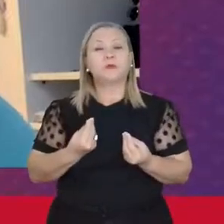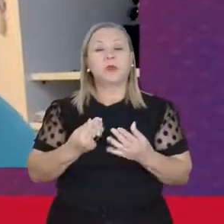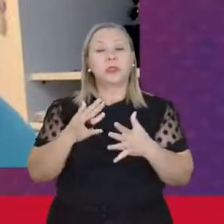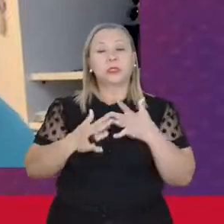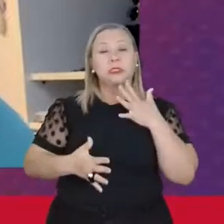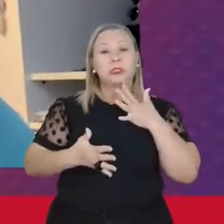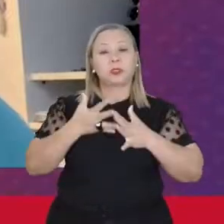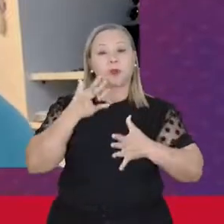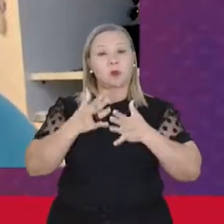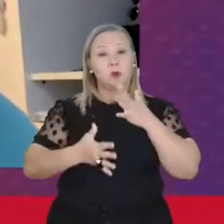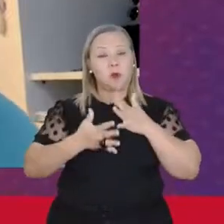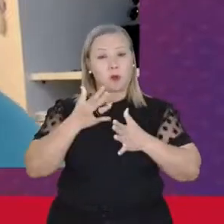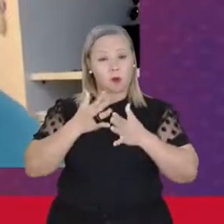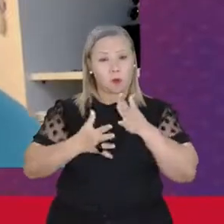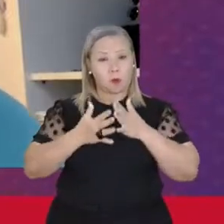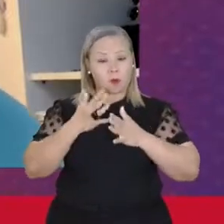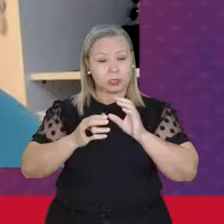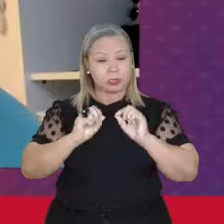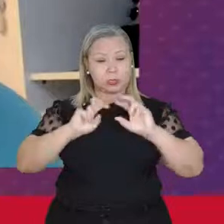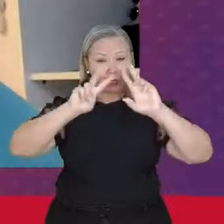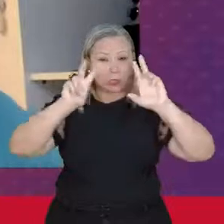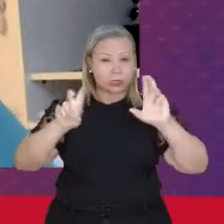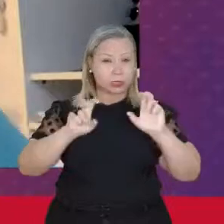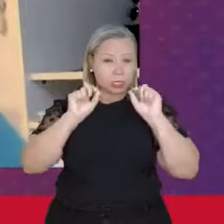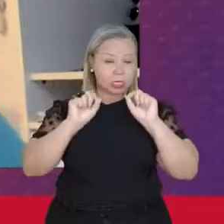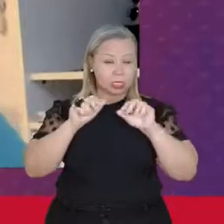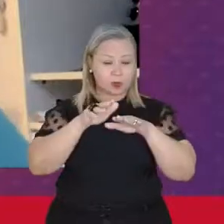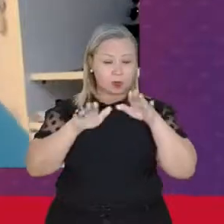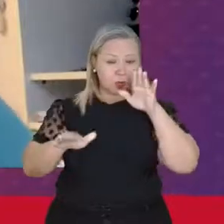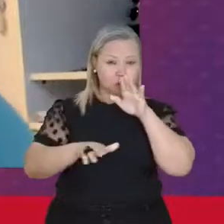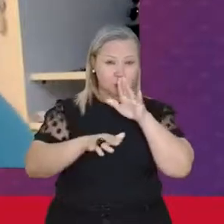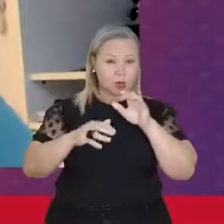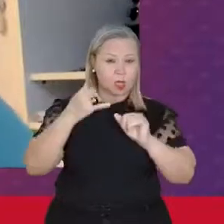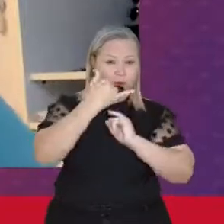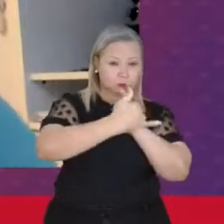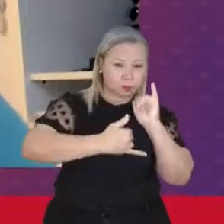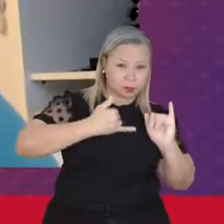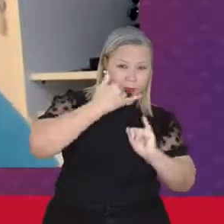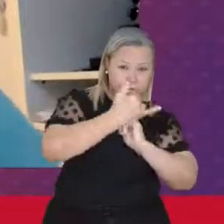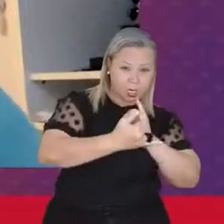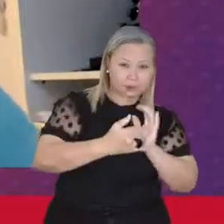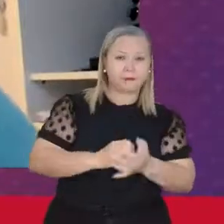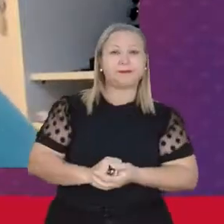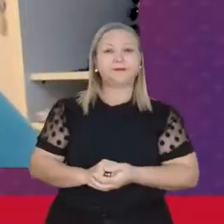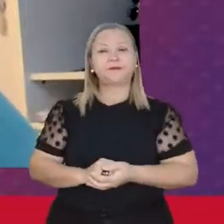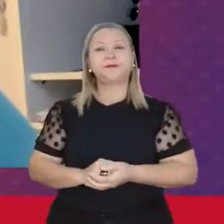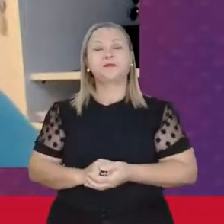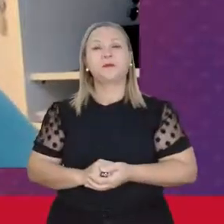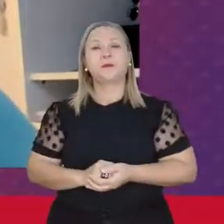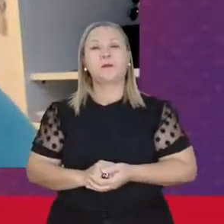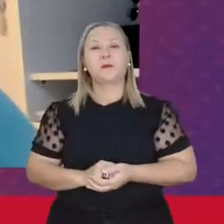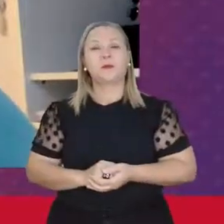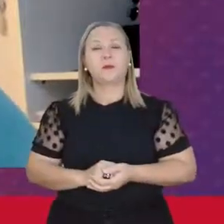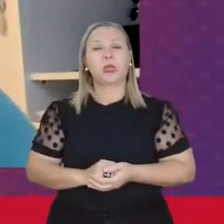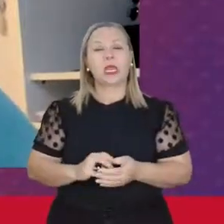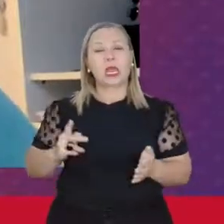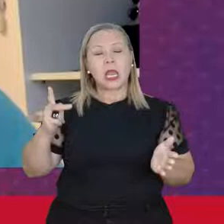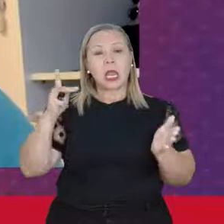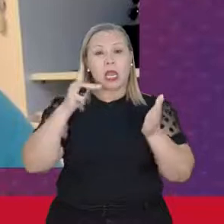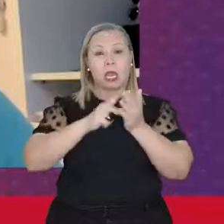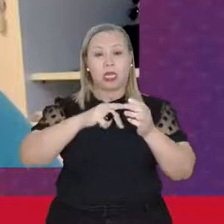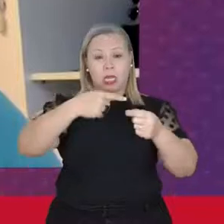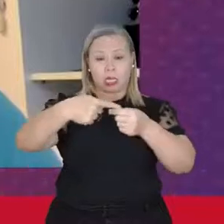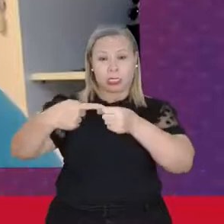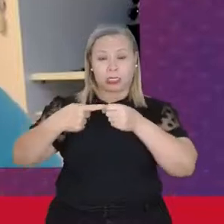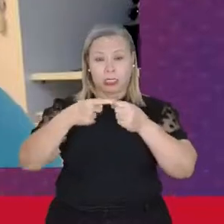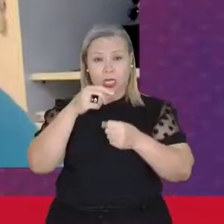complexa, né, desta questão aí da desigualdade digital, é que na realidade urbana